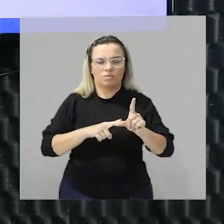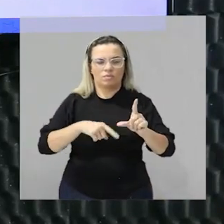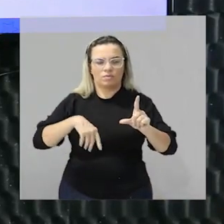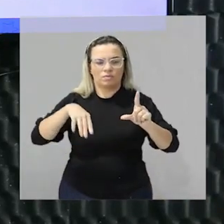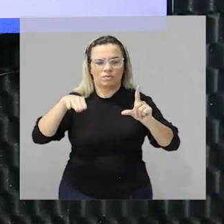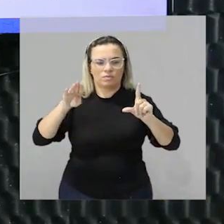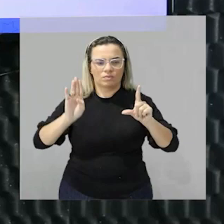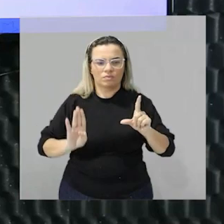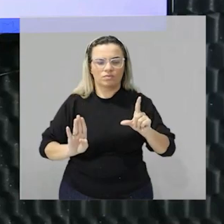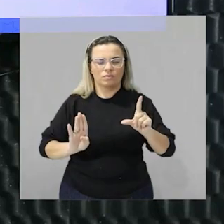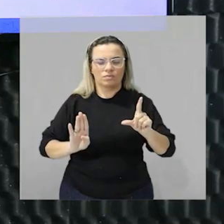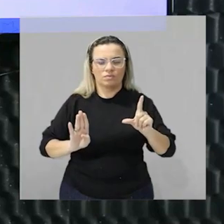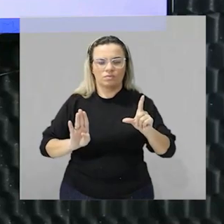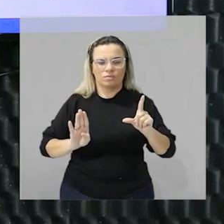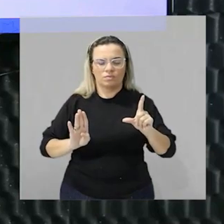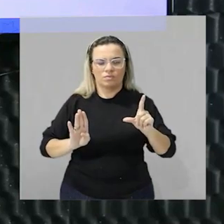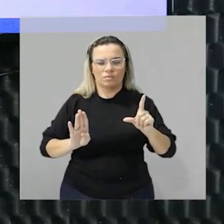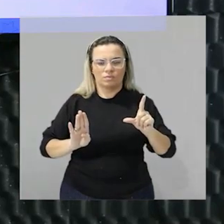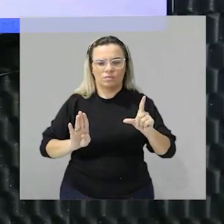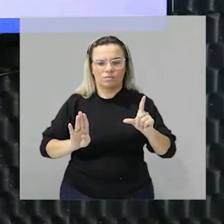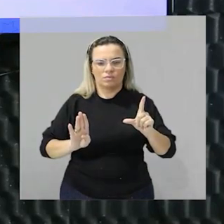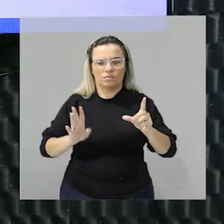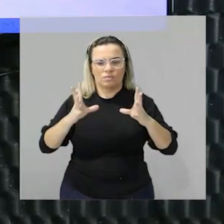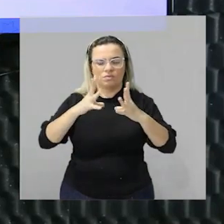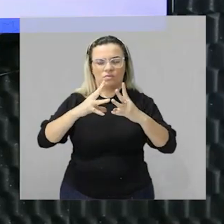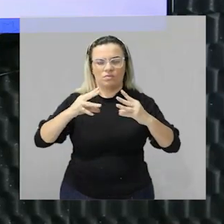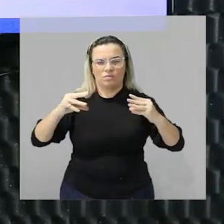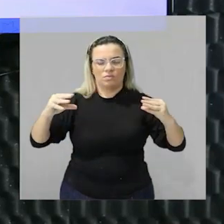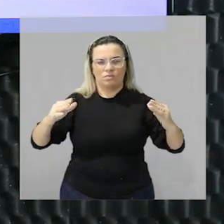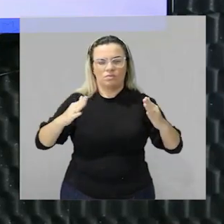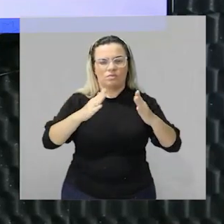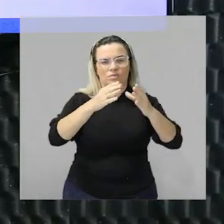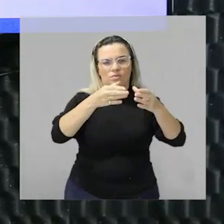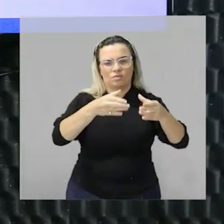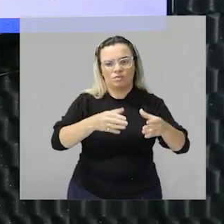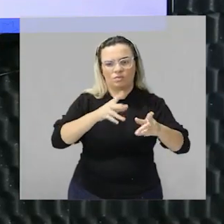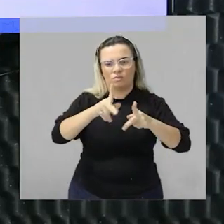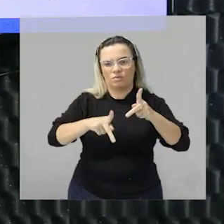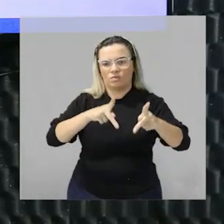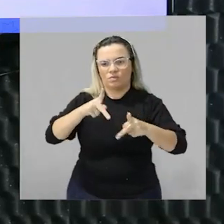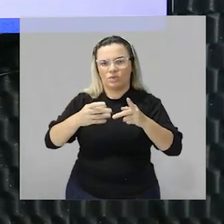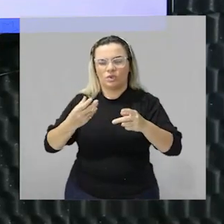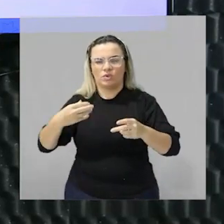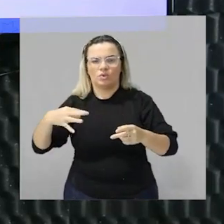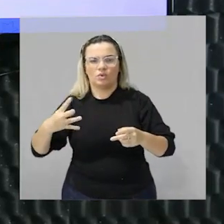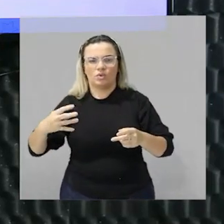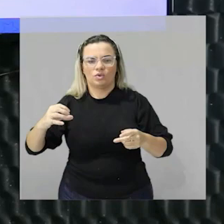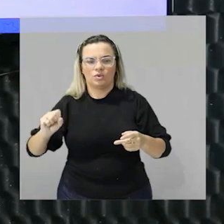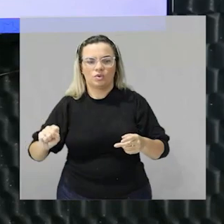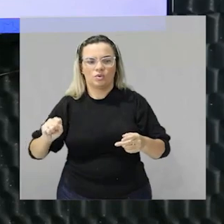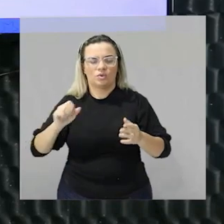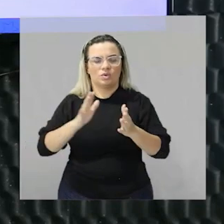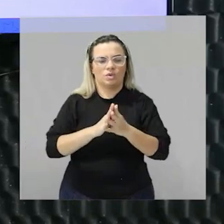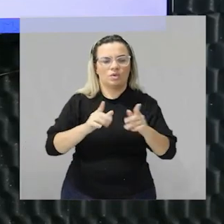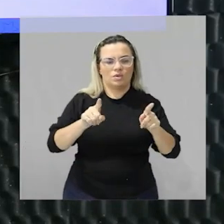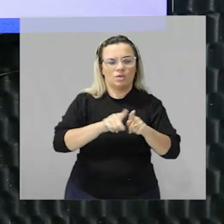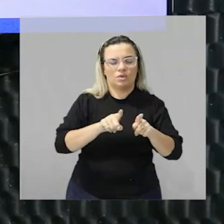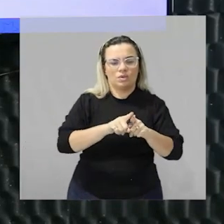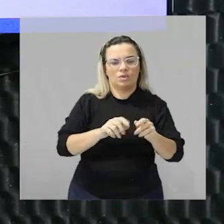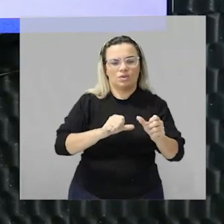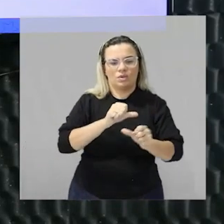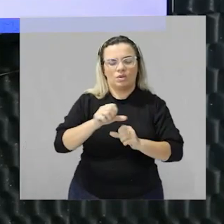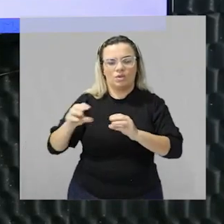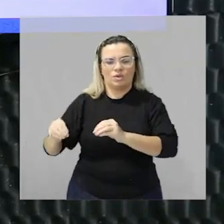reformas urbanas, com demolição das habitações populares, os cortiços, e o deslocamento